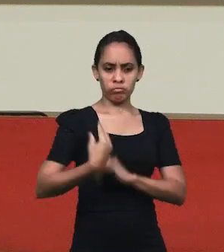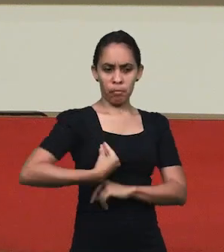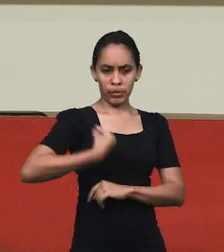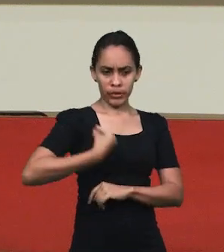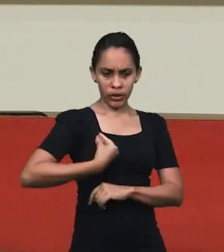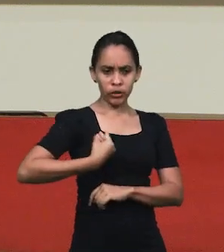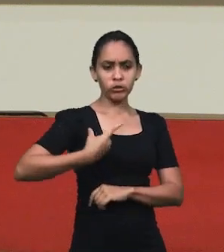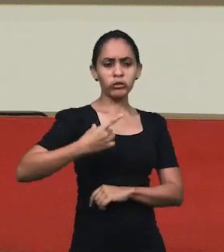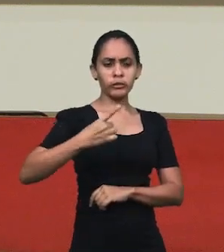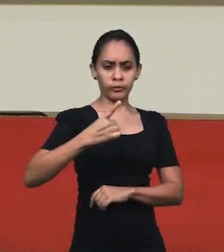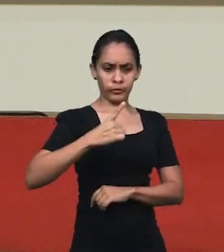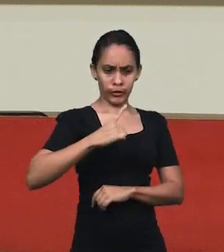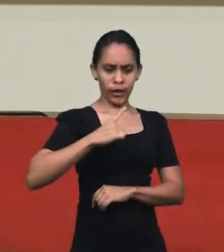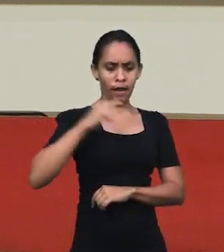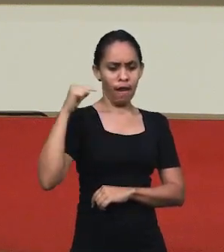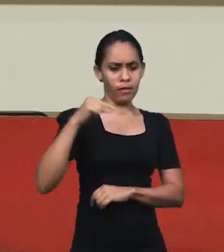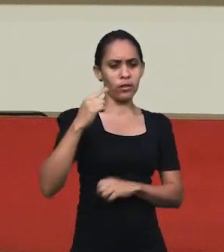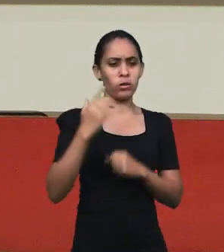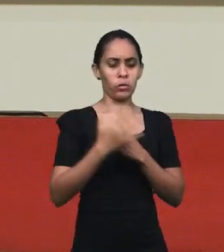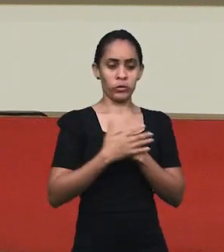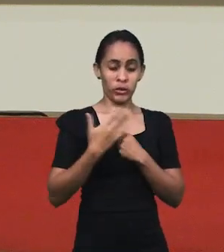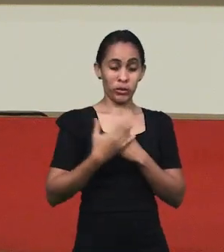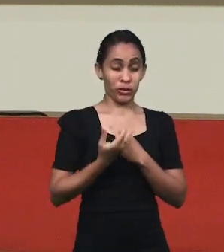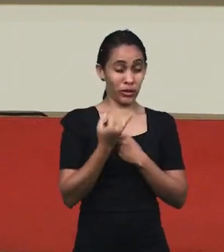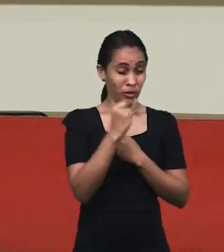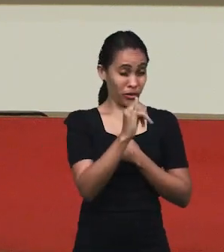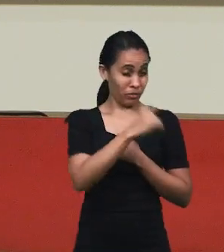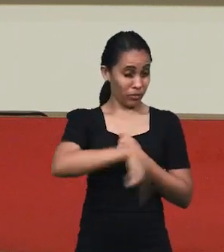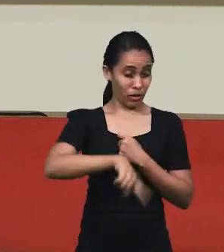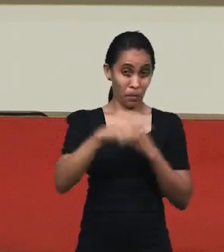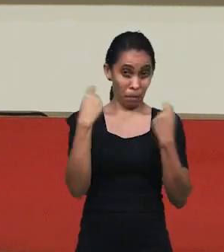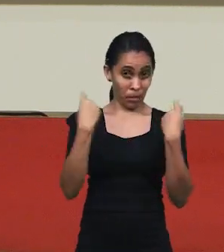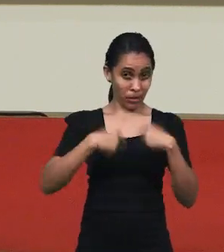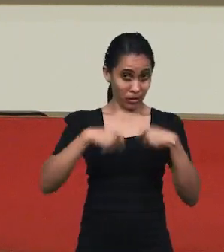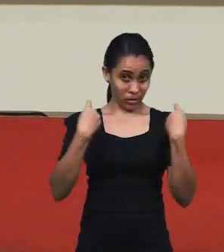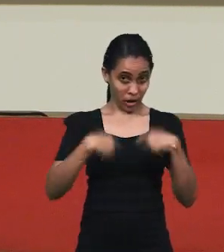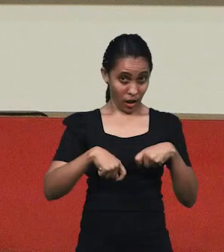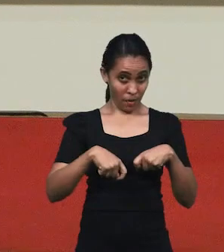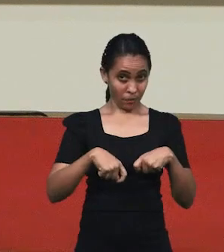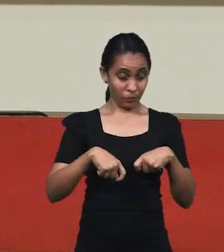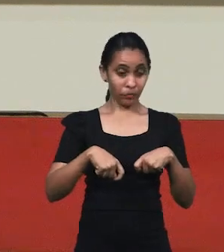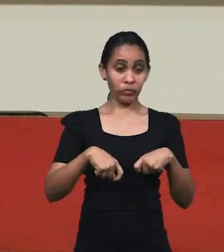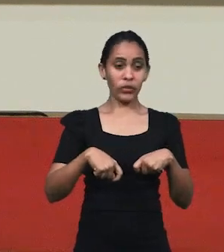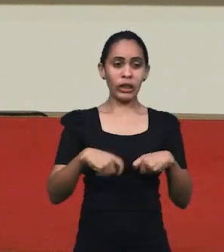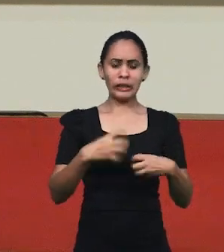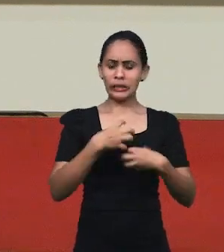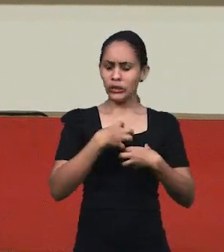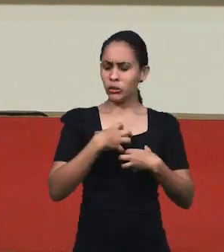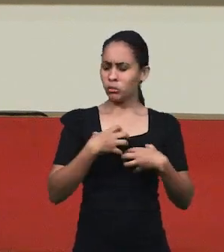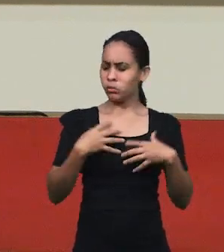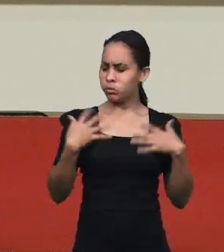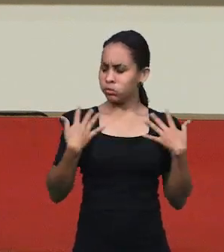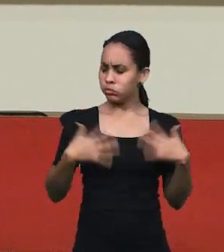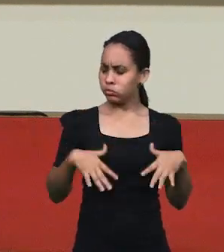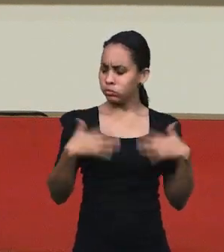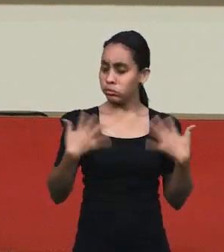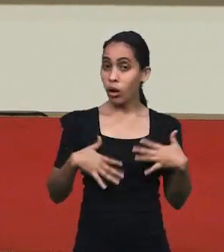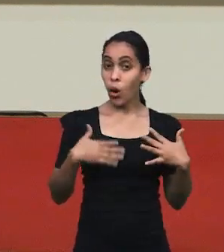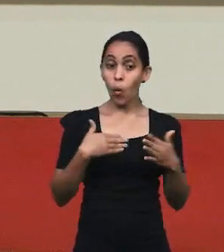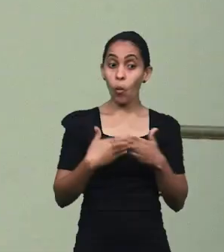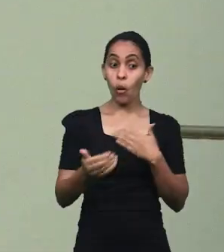está, ali tem conforto. Quando vocês precisarem. Para toda